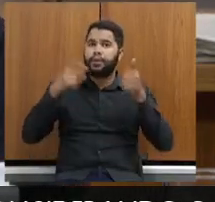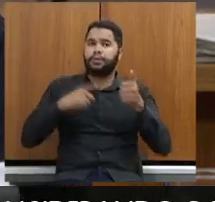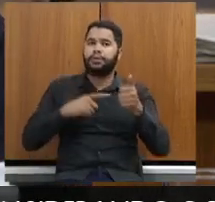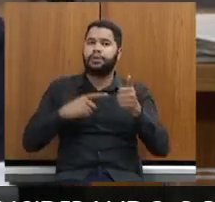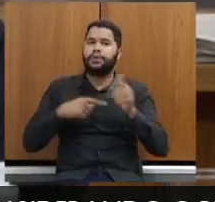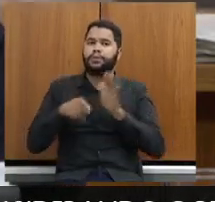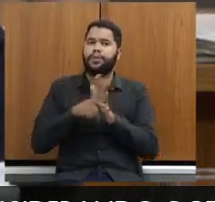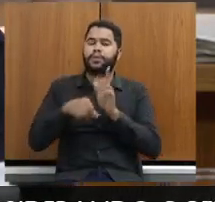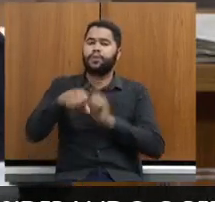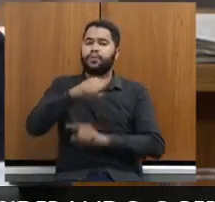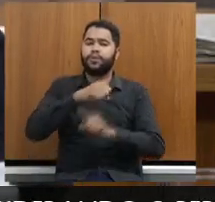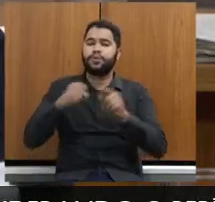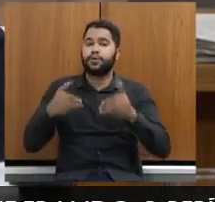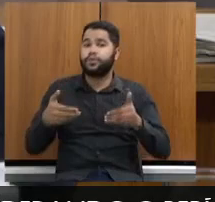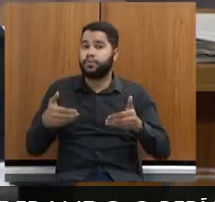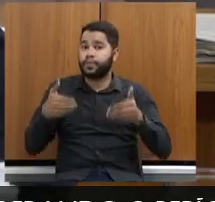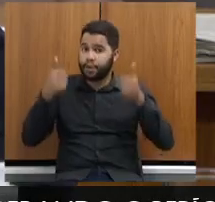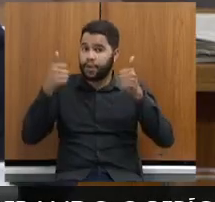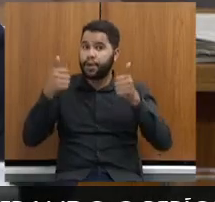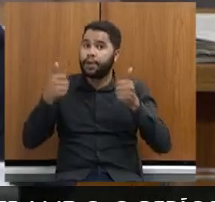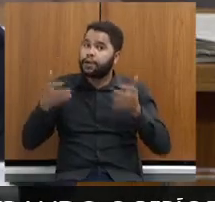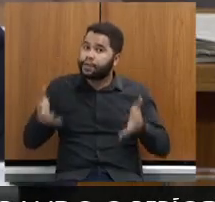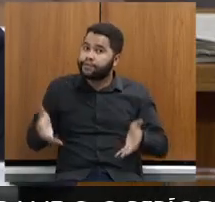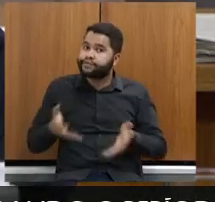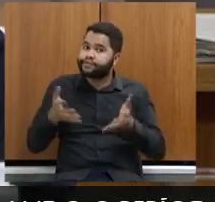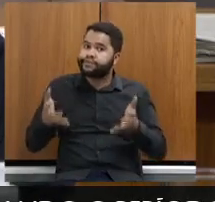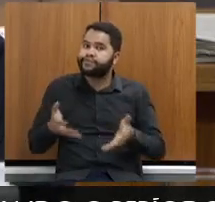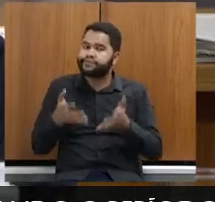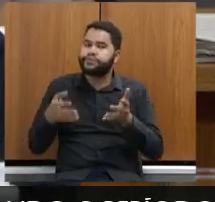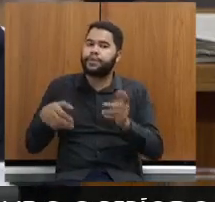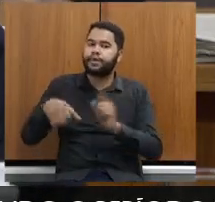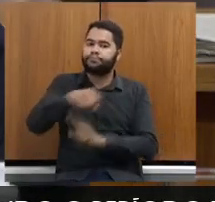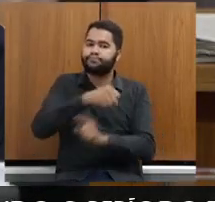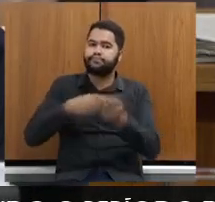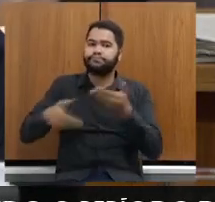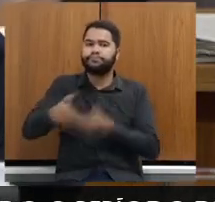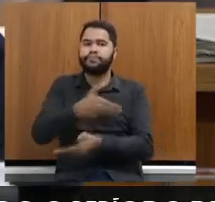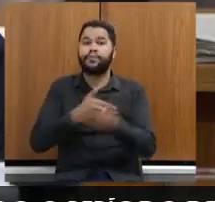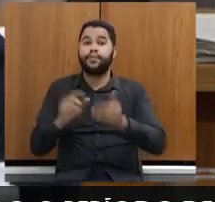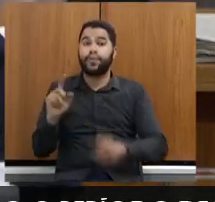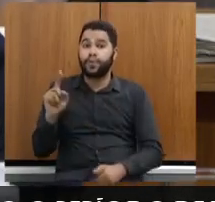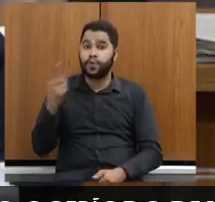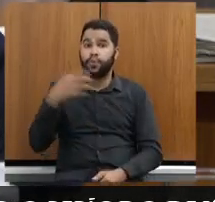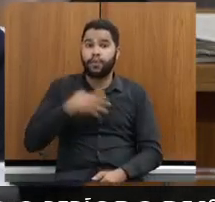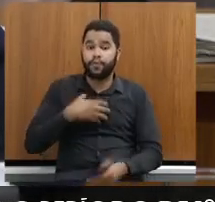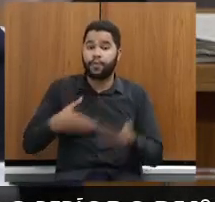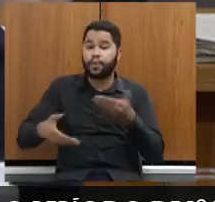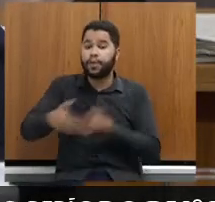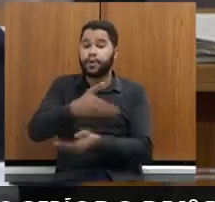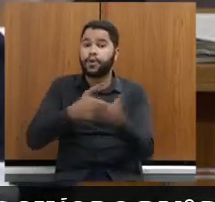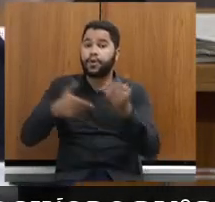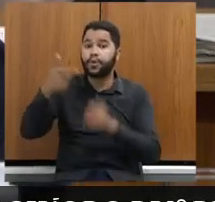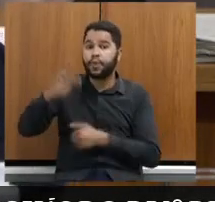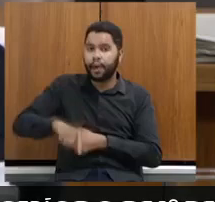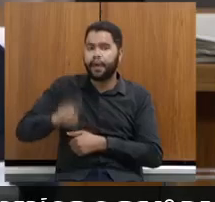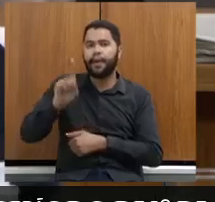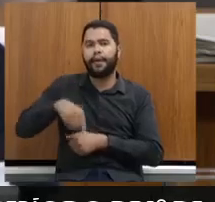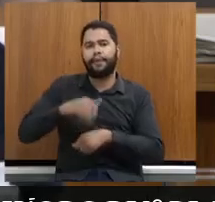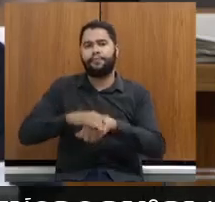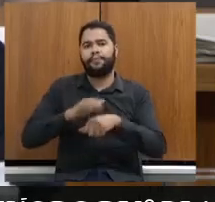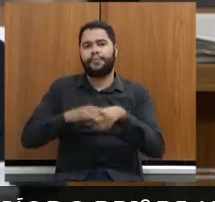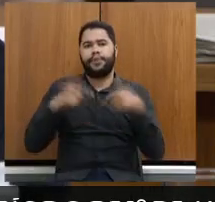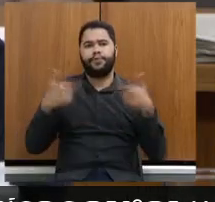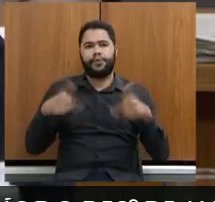tem uma sociedade melhor é preciso que a gente em vista na ressocialização e uma das formas de ressocialização efetivamente o trabalho